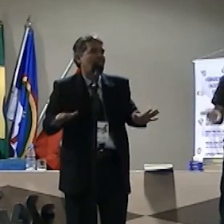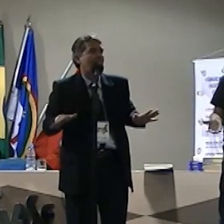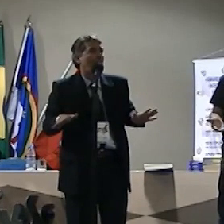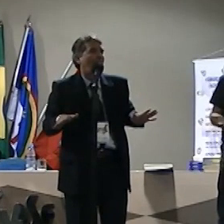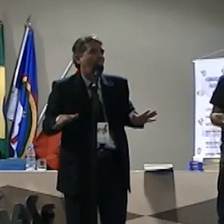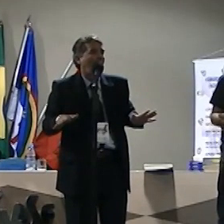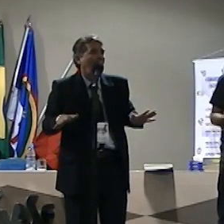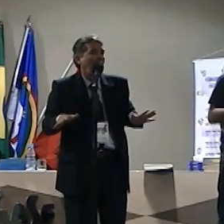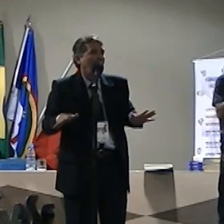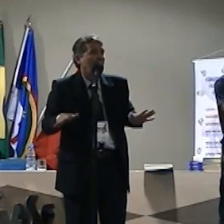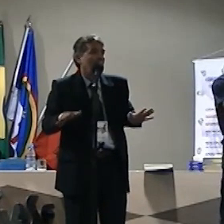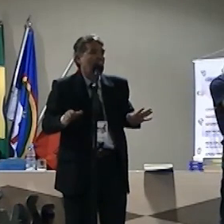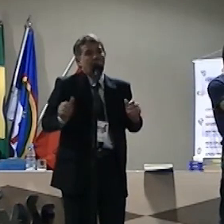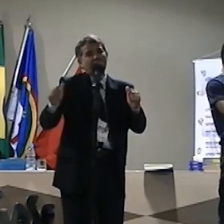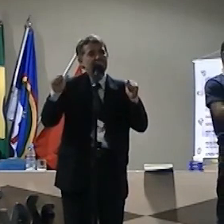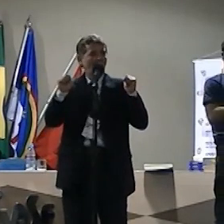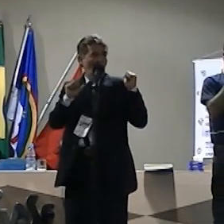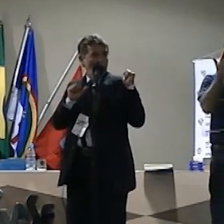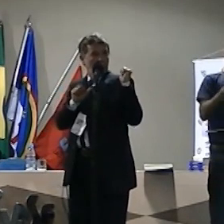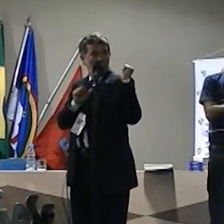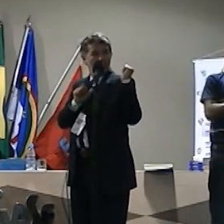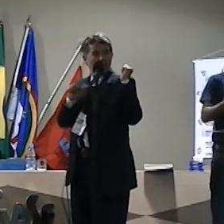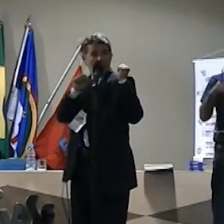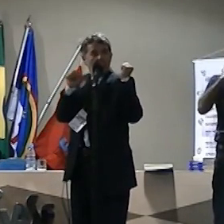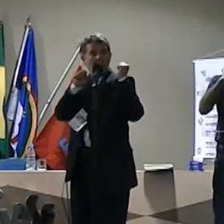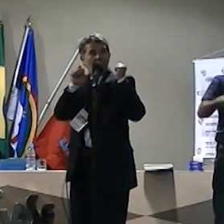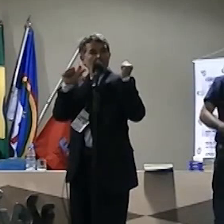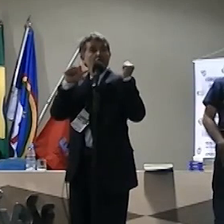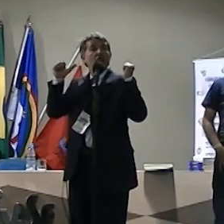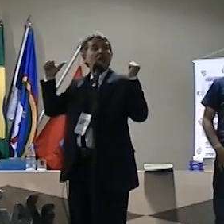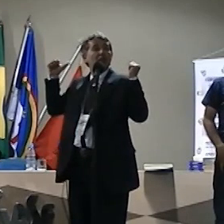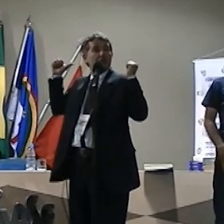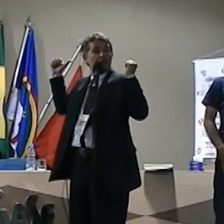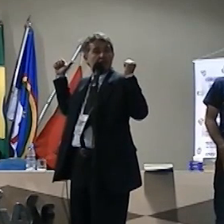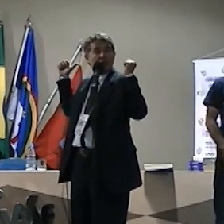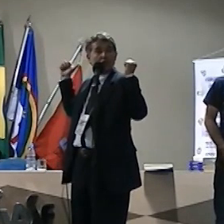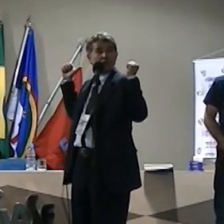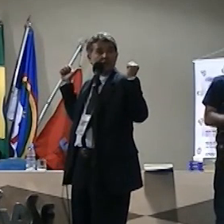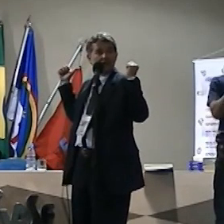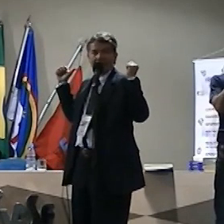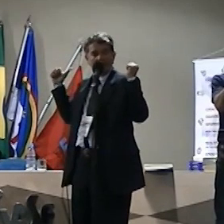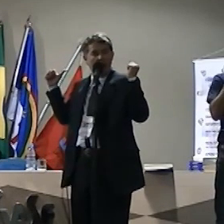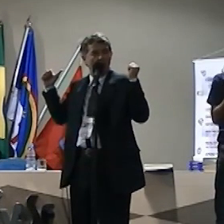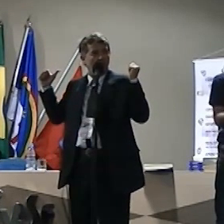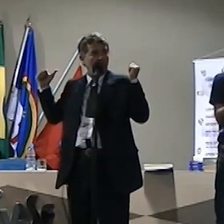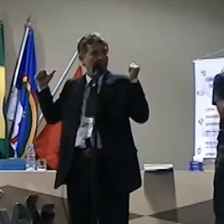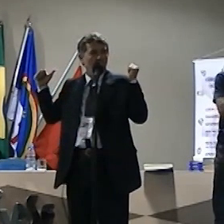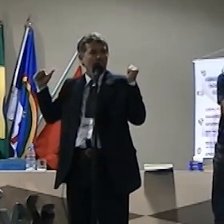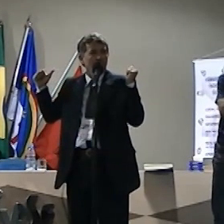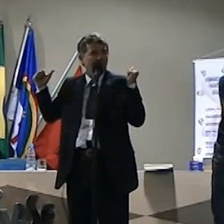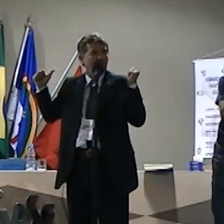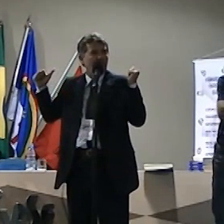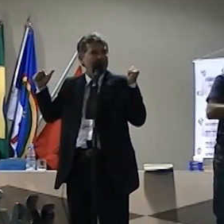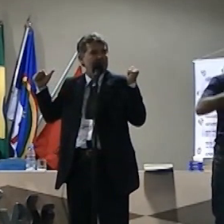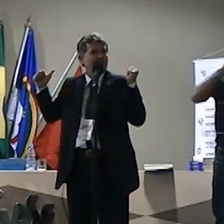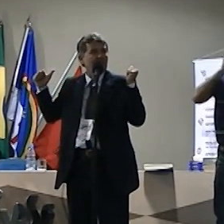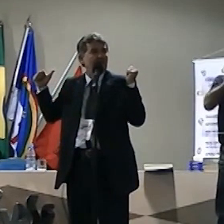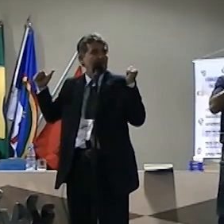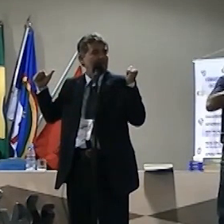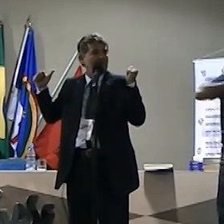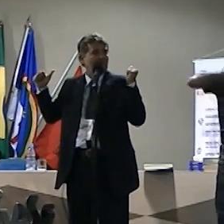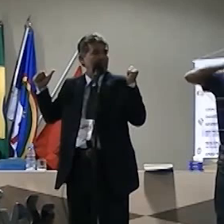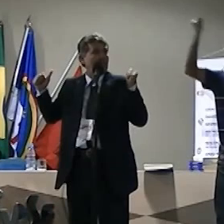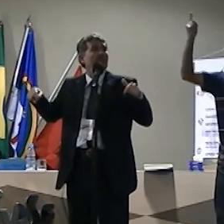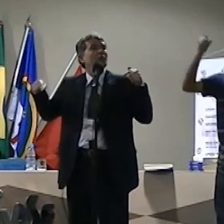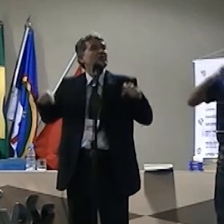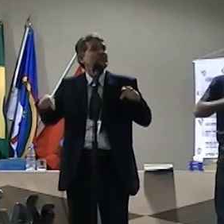tem, não abre a boca. Por quê? Porque vai ser contra os ditames da comunidade? Não, eu não tenho que trabalhar em cima de